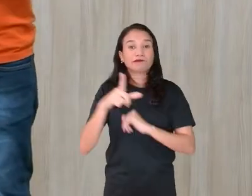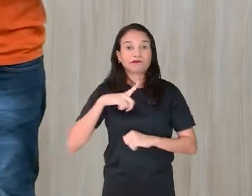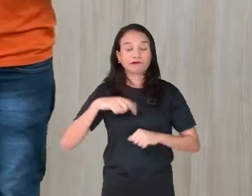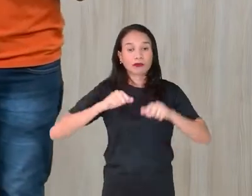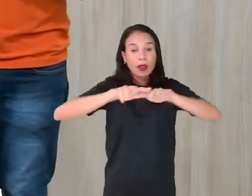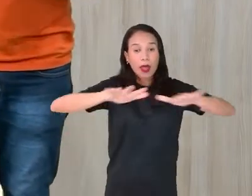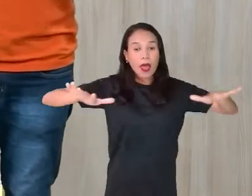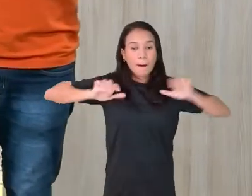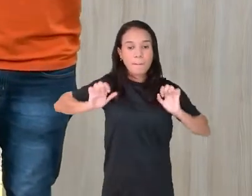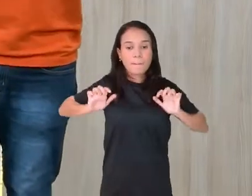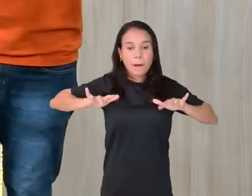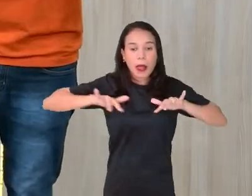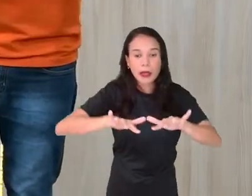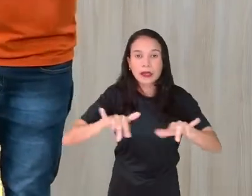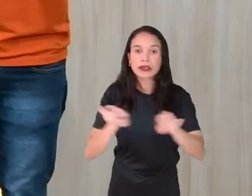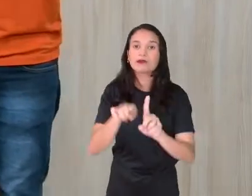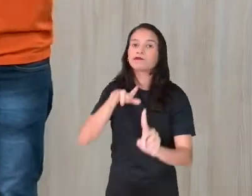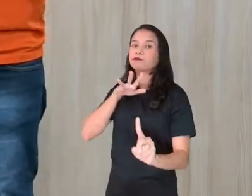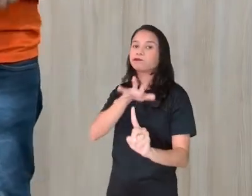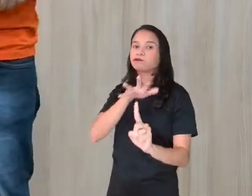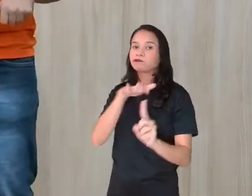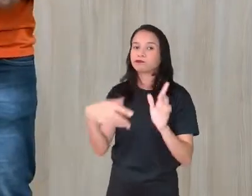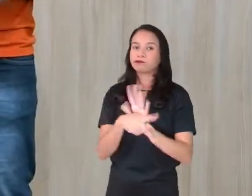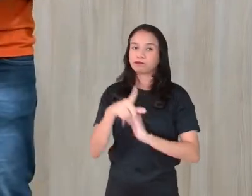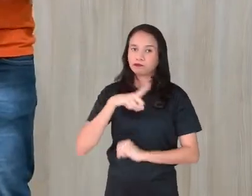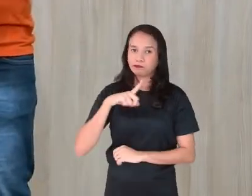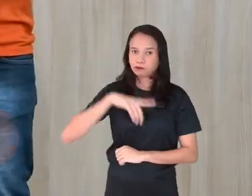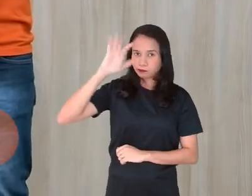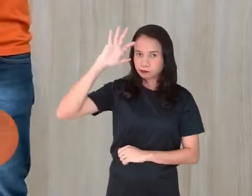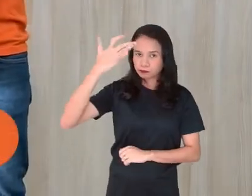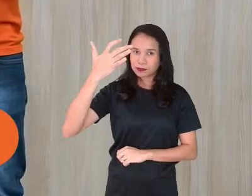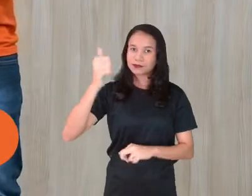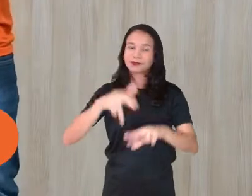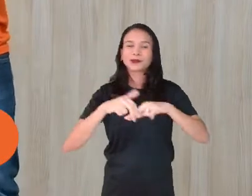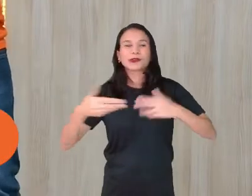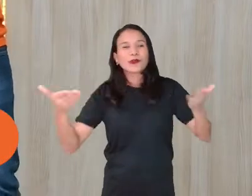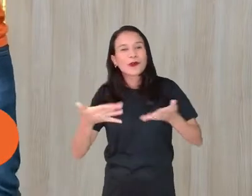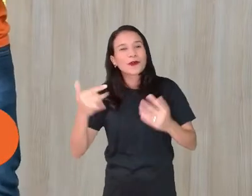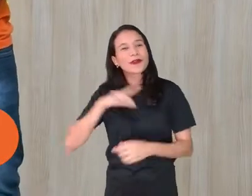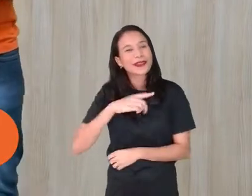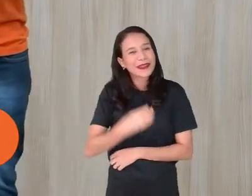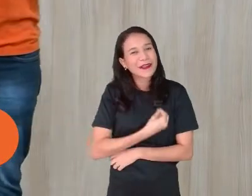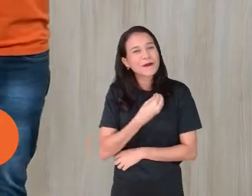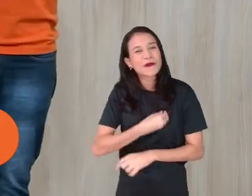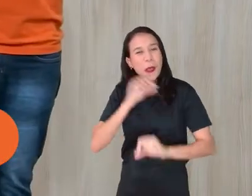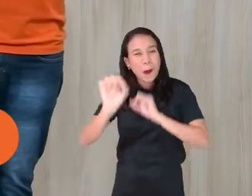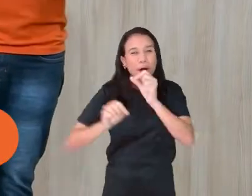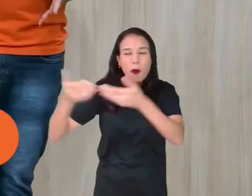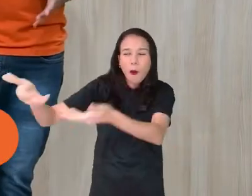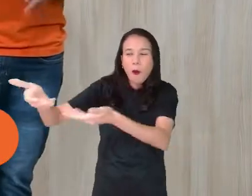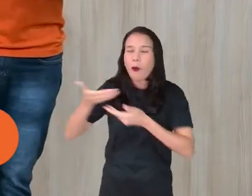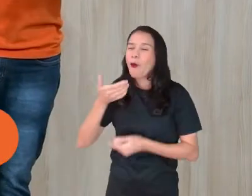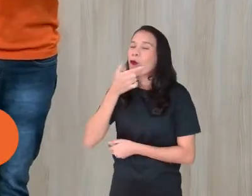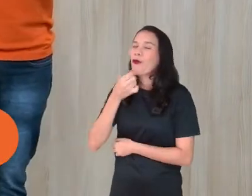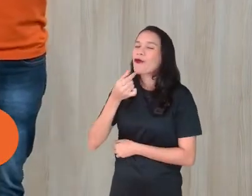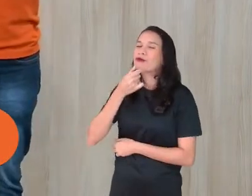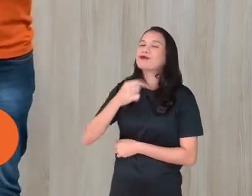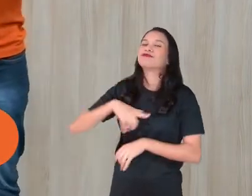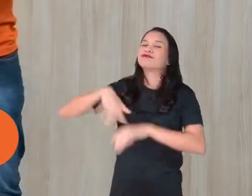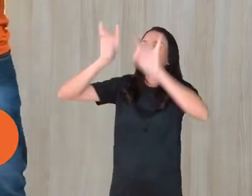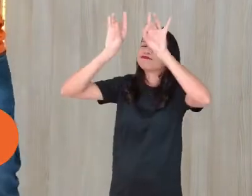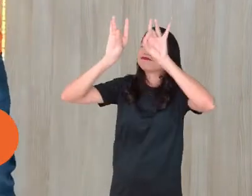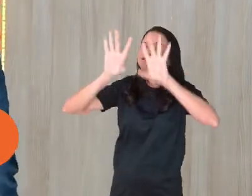das planícies e os impactos dessa ocupação. Eu tô aqui com um convidado, né?